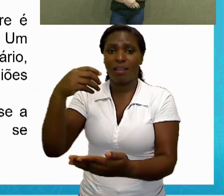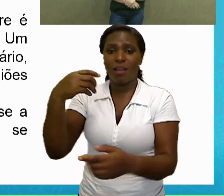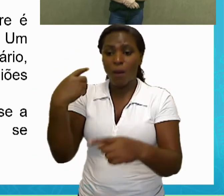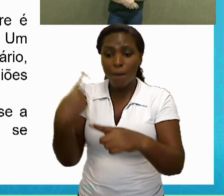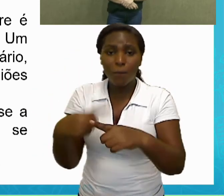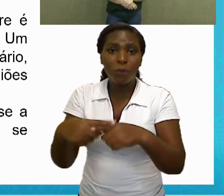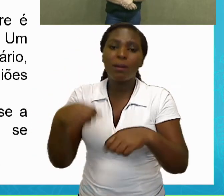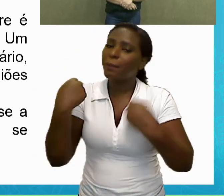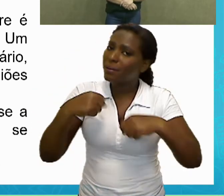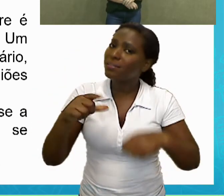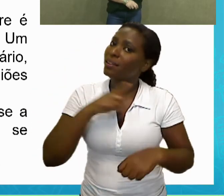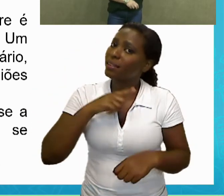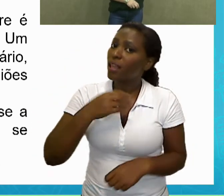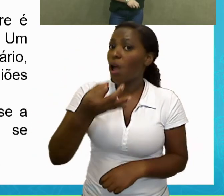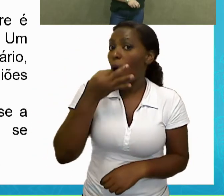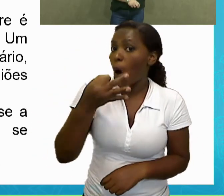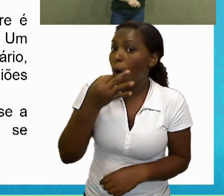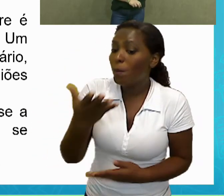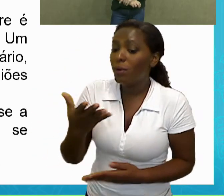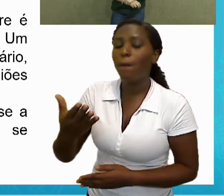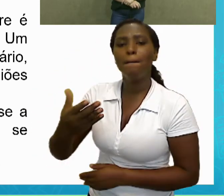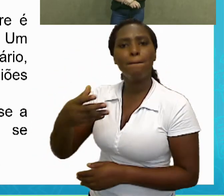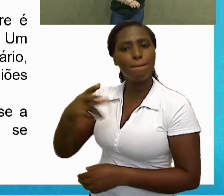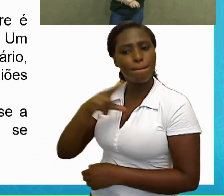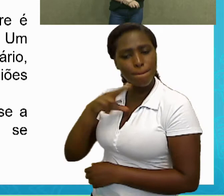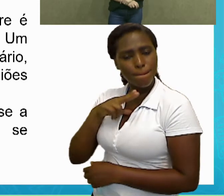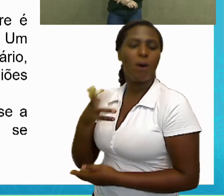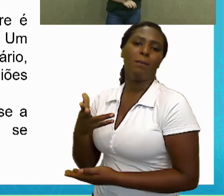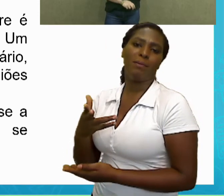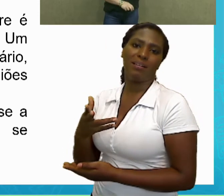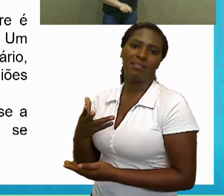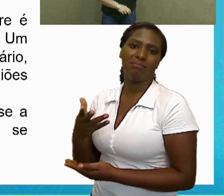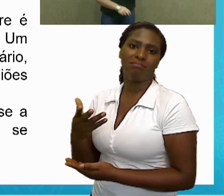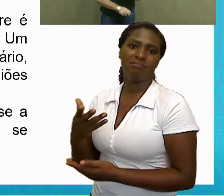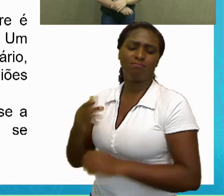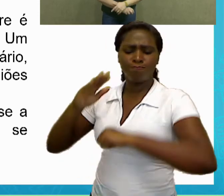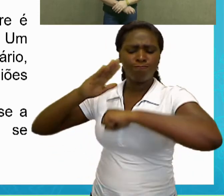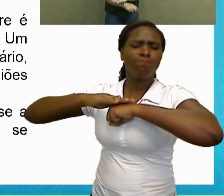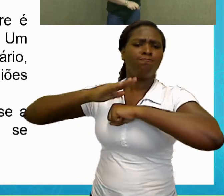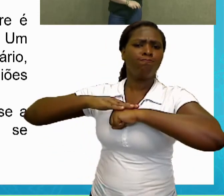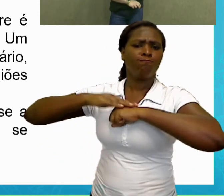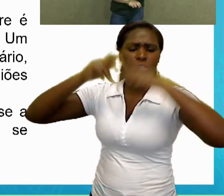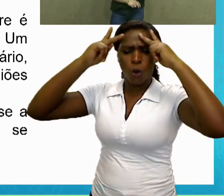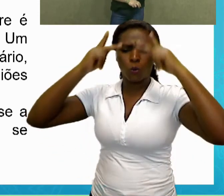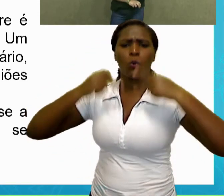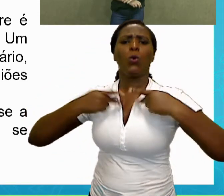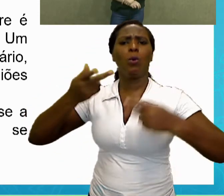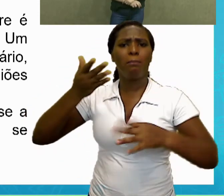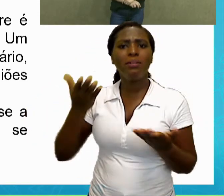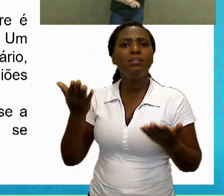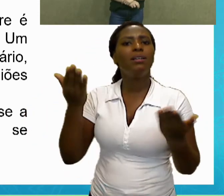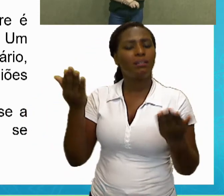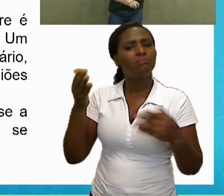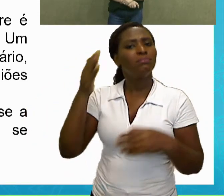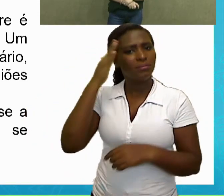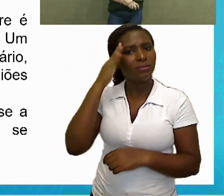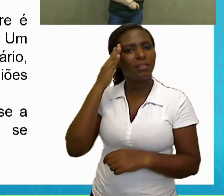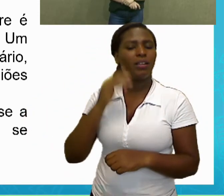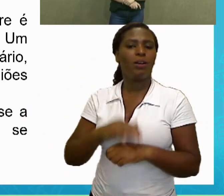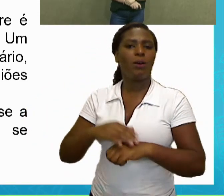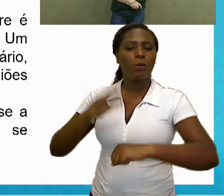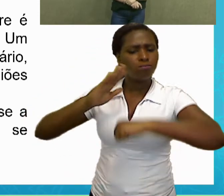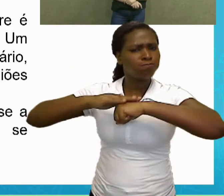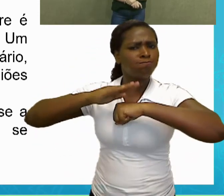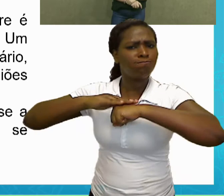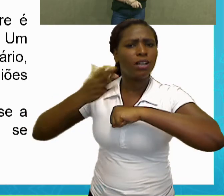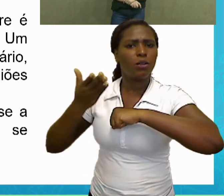na sociedade. Isso é construir um senso crítico. Isso seria impossível se a sociedade não pudesse